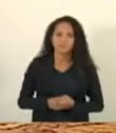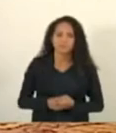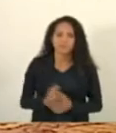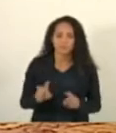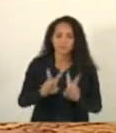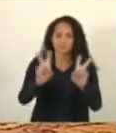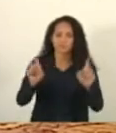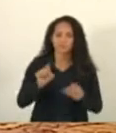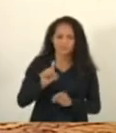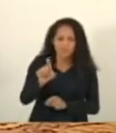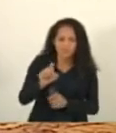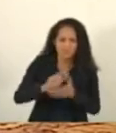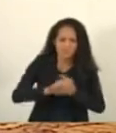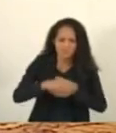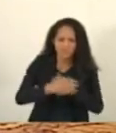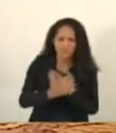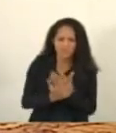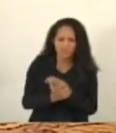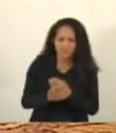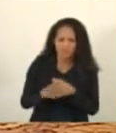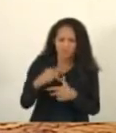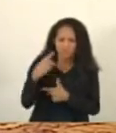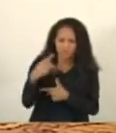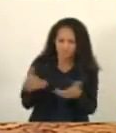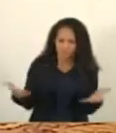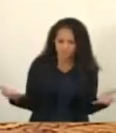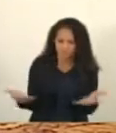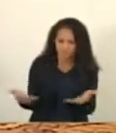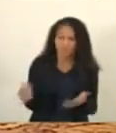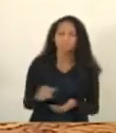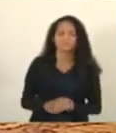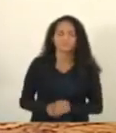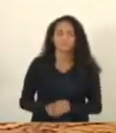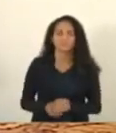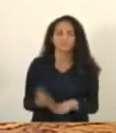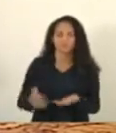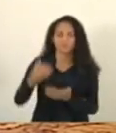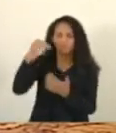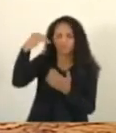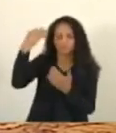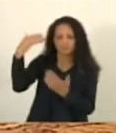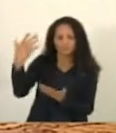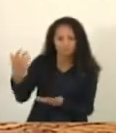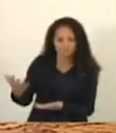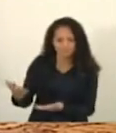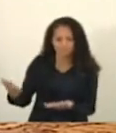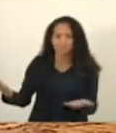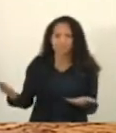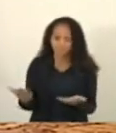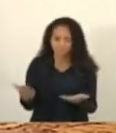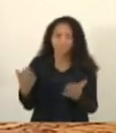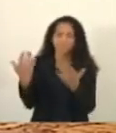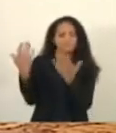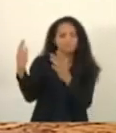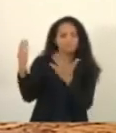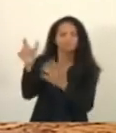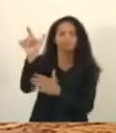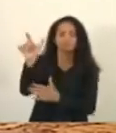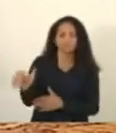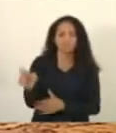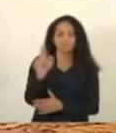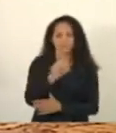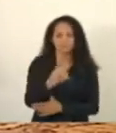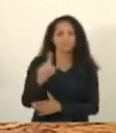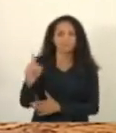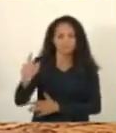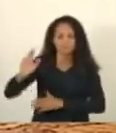quero aqui reconhecer o talento da professora Andressa Antônio de Oliveira, parabenizar a professora